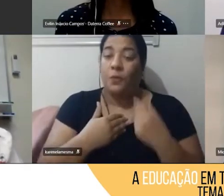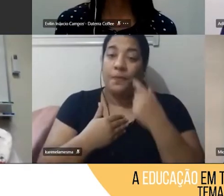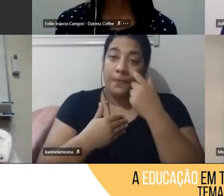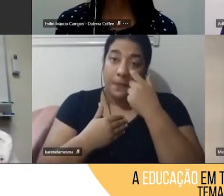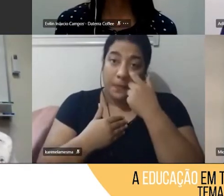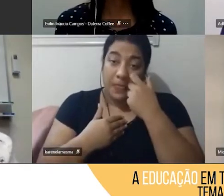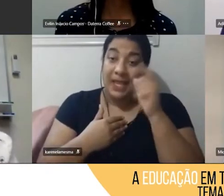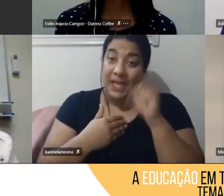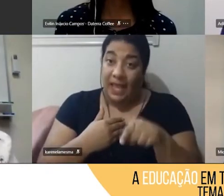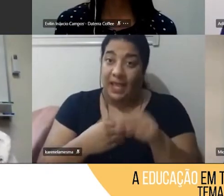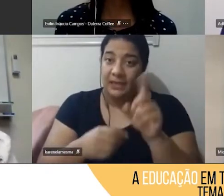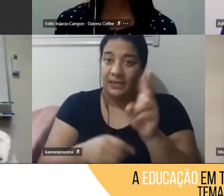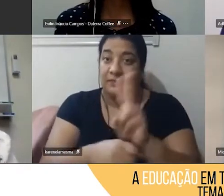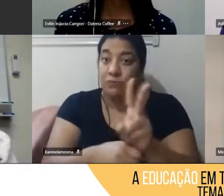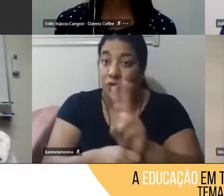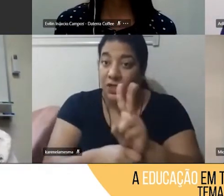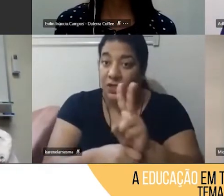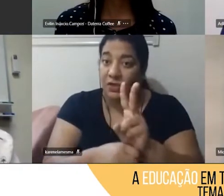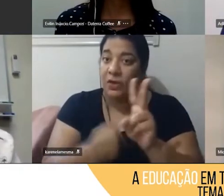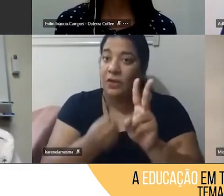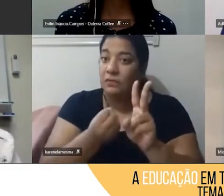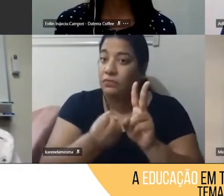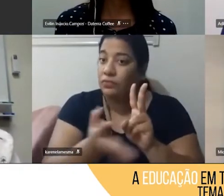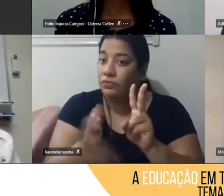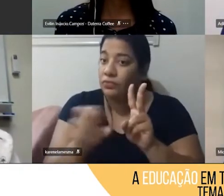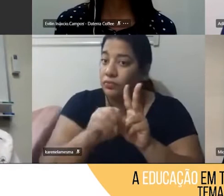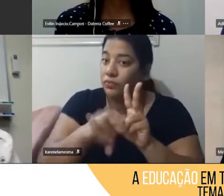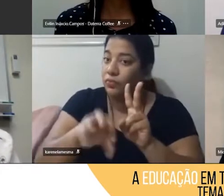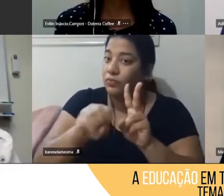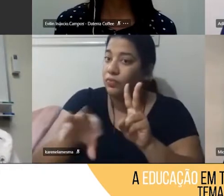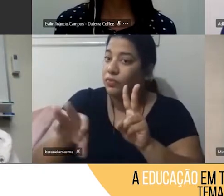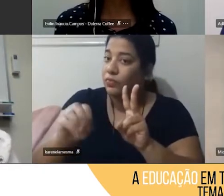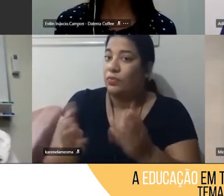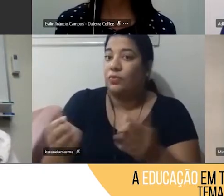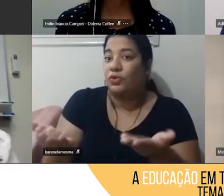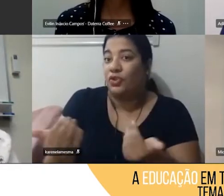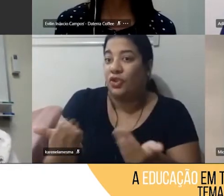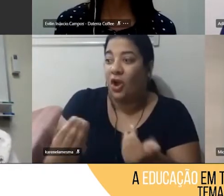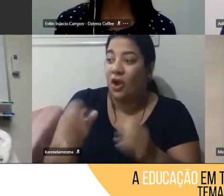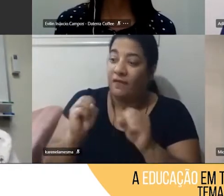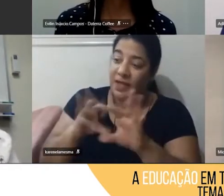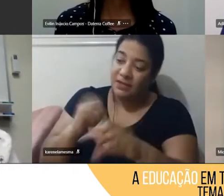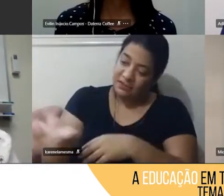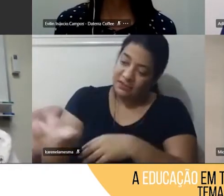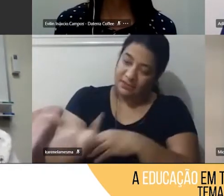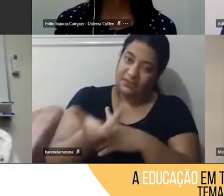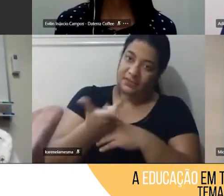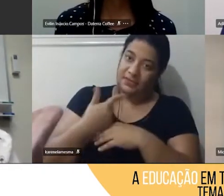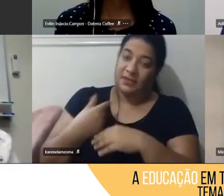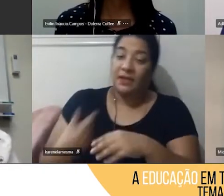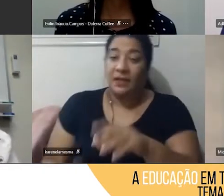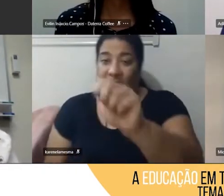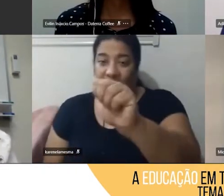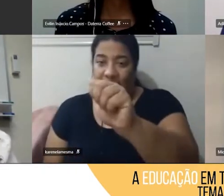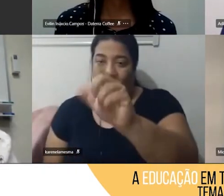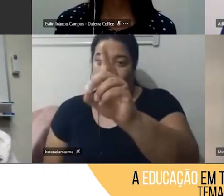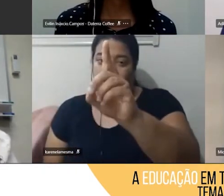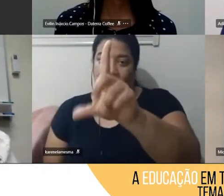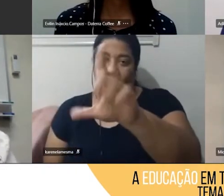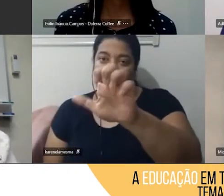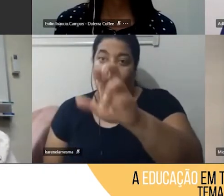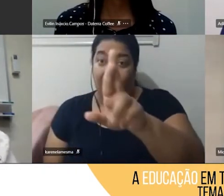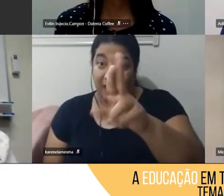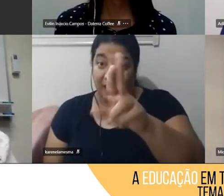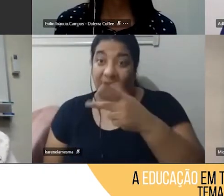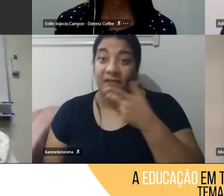monitores dão conta também de trazer essa linguagem jovem, e vou falar, o Adler falou da tecnologia, mas quem aprende tecnologia